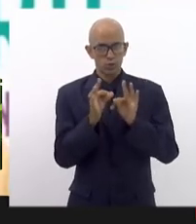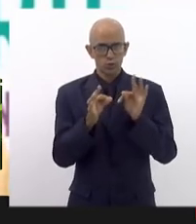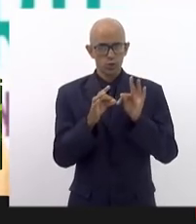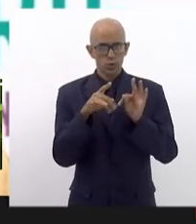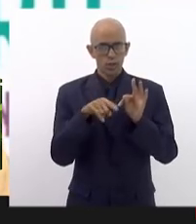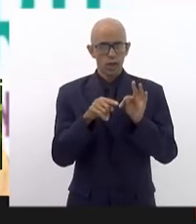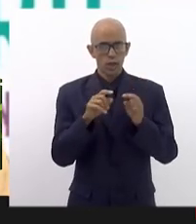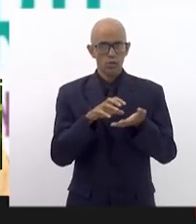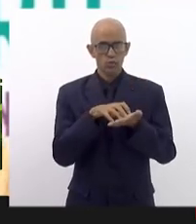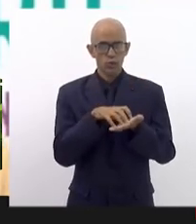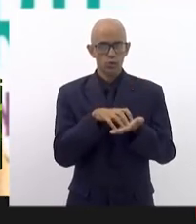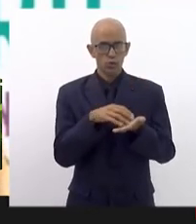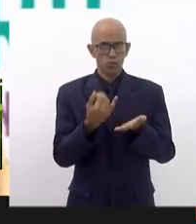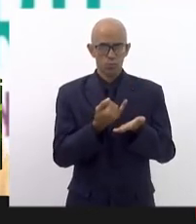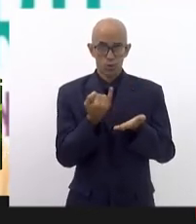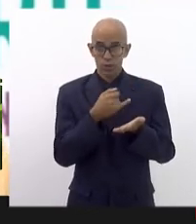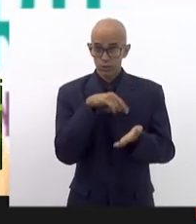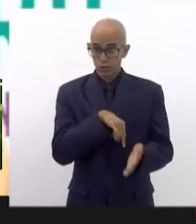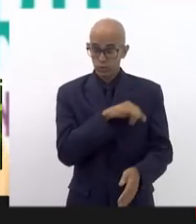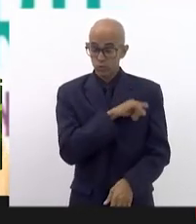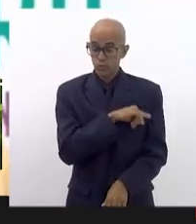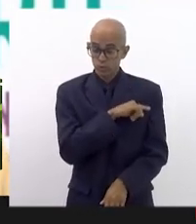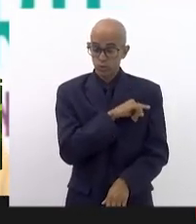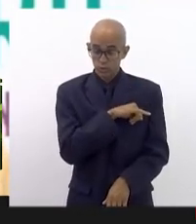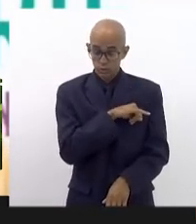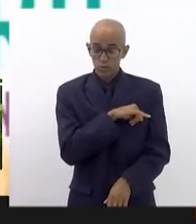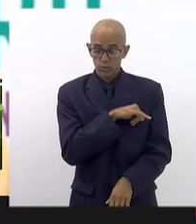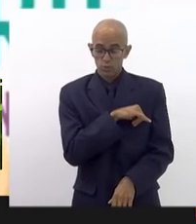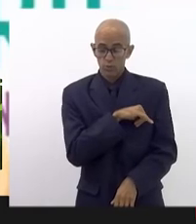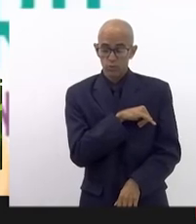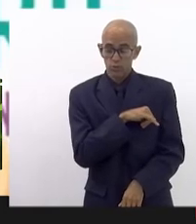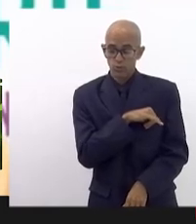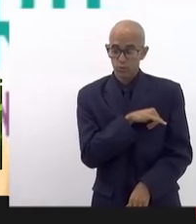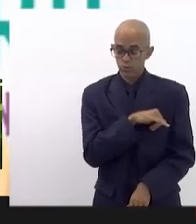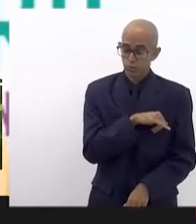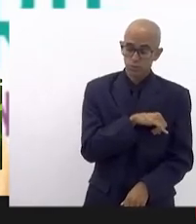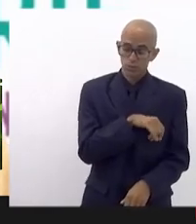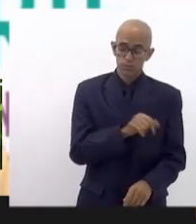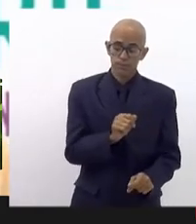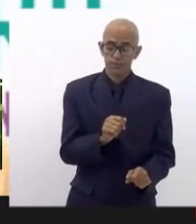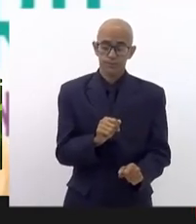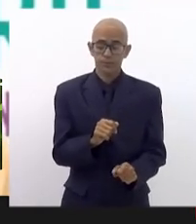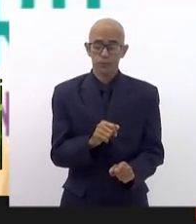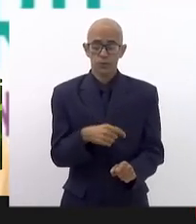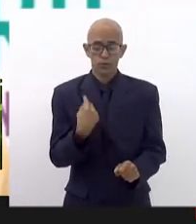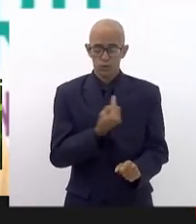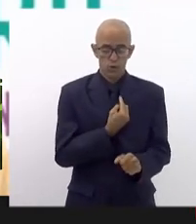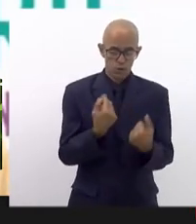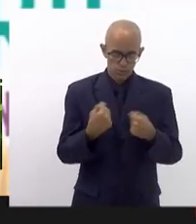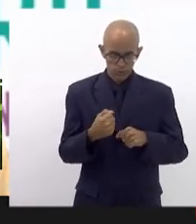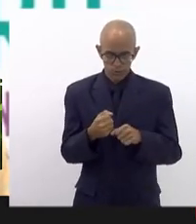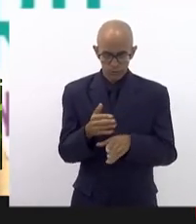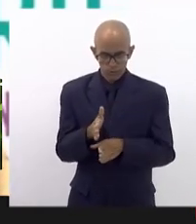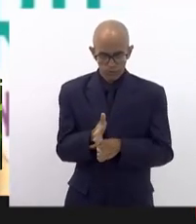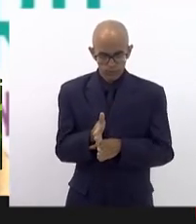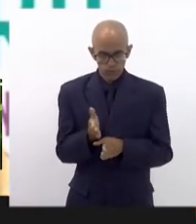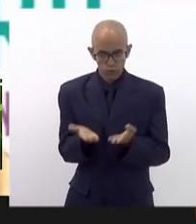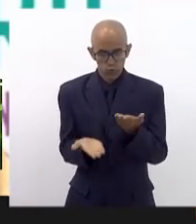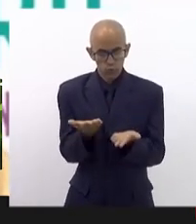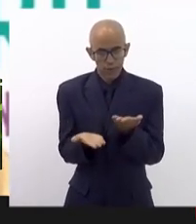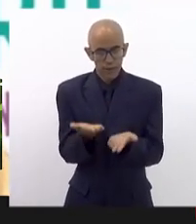vocação do Rio de Janeiro, né? A saúde foi colocada e etc. E que a gente precisa de uma estabilidade um pouco